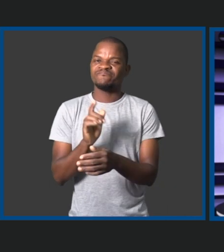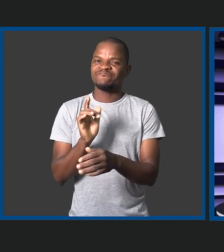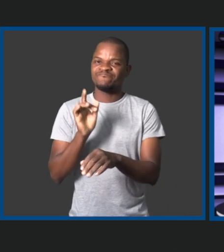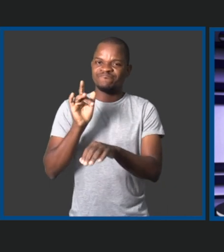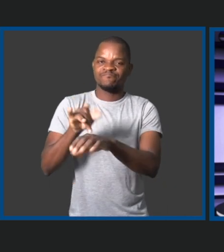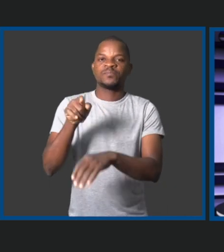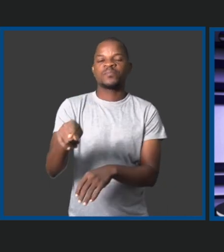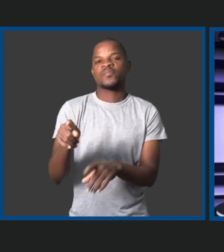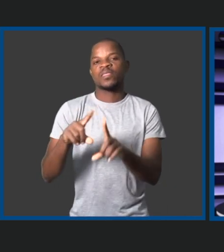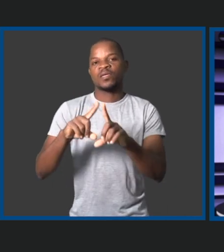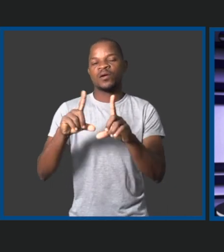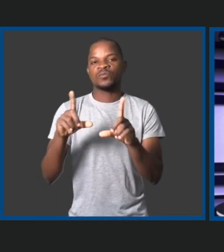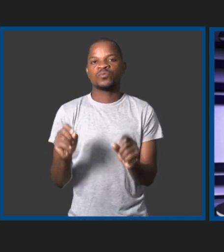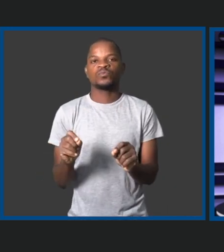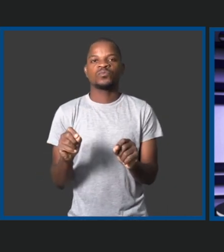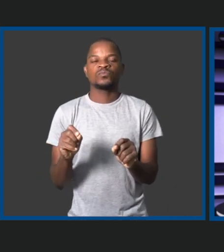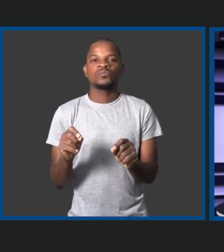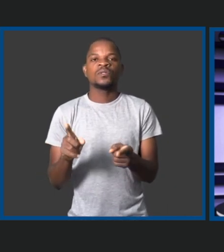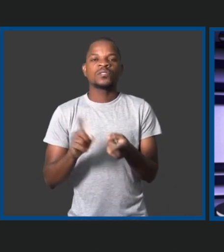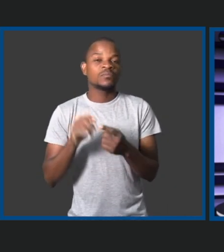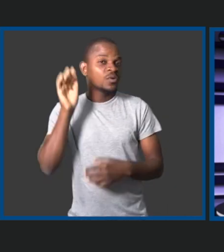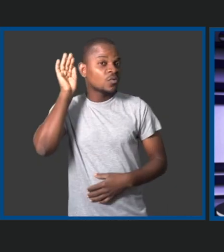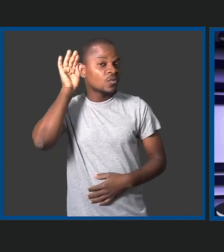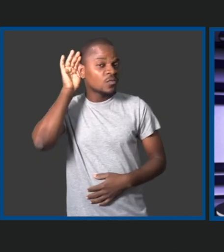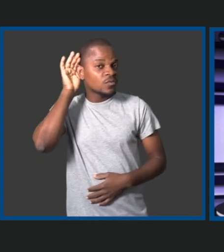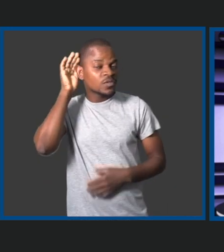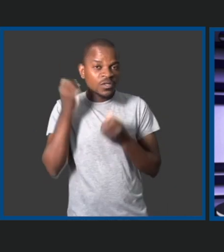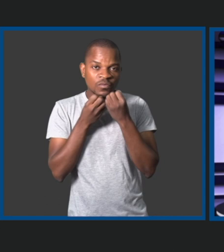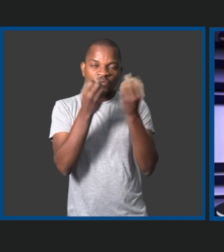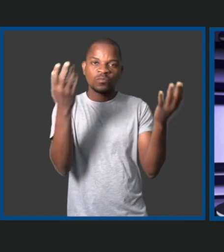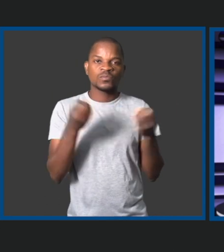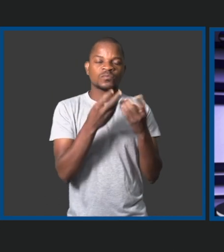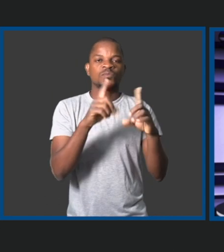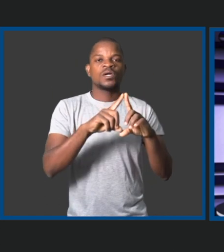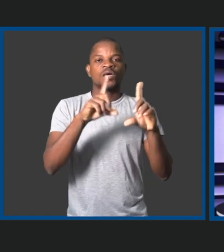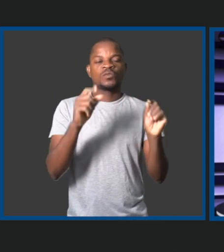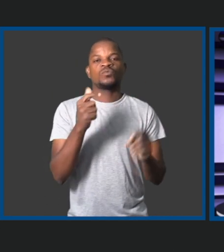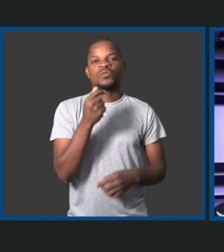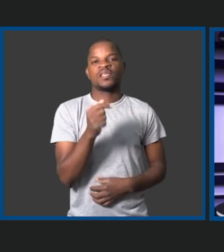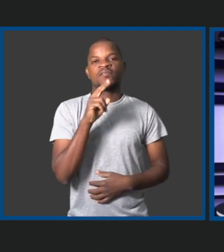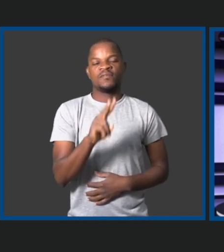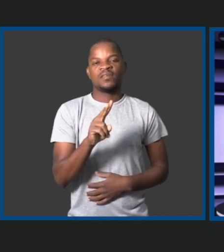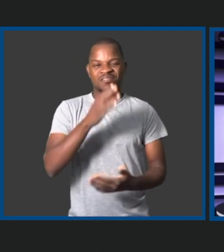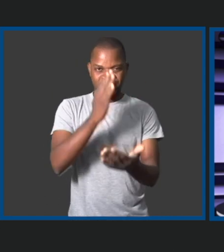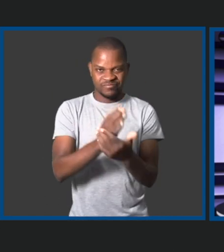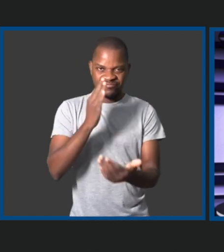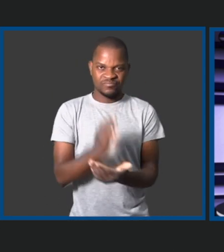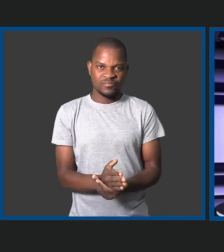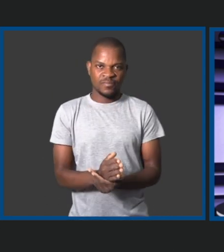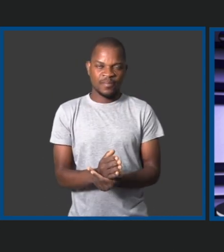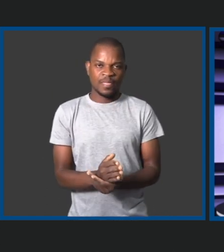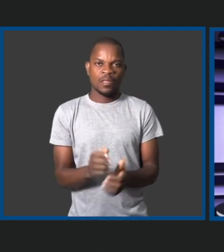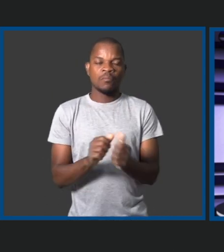Vamos tentar aceder a essas plataformas e, acima de tudo, ouvirmos as informações que passam nos nossos canais de